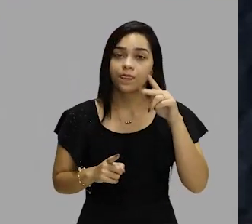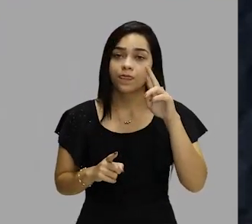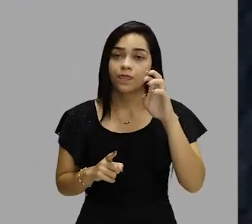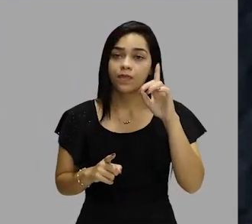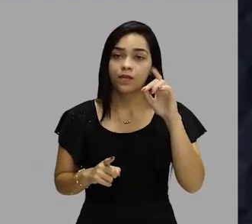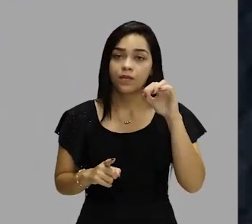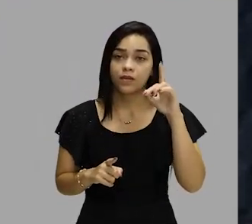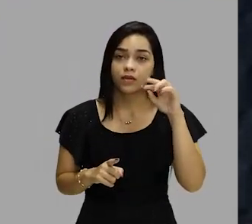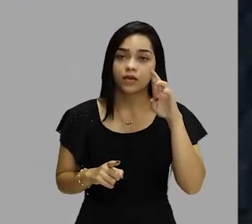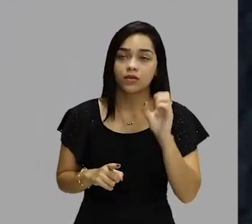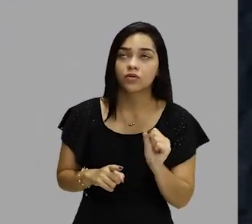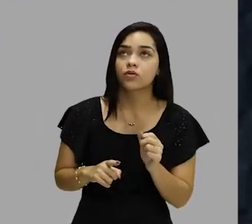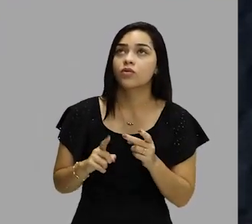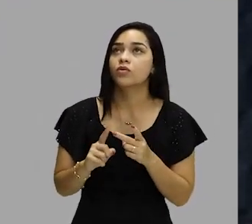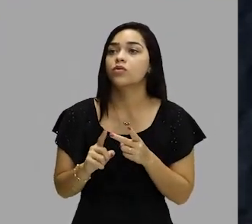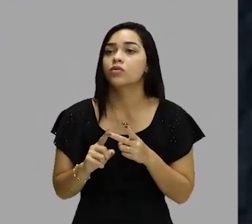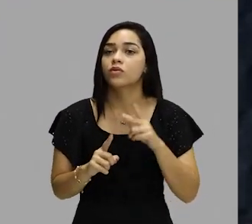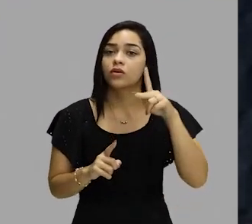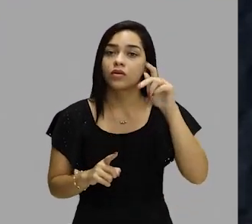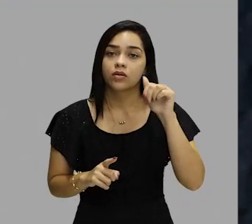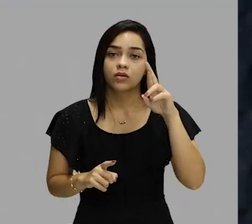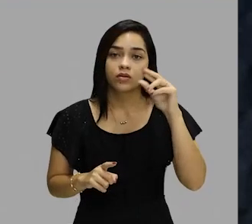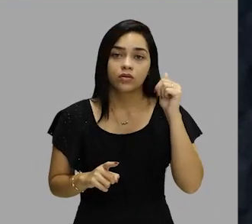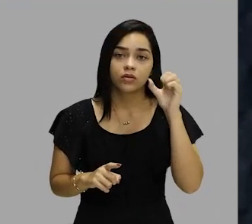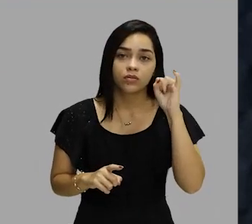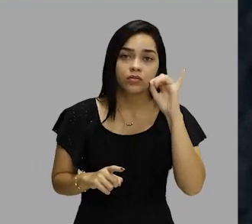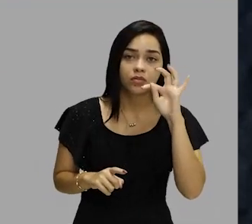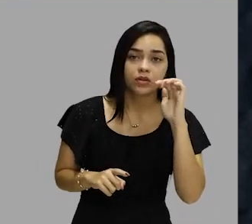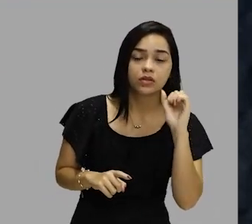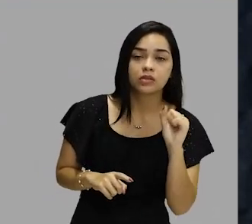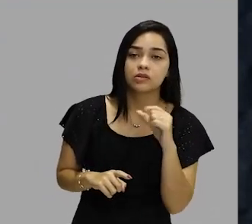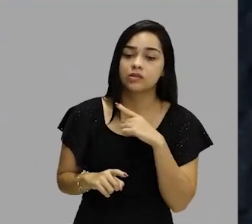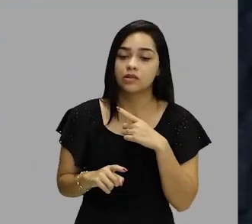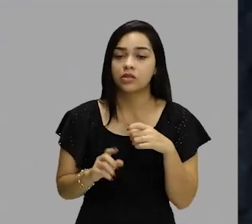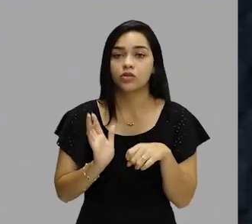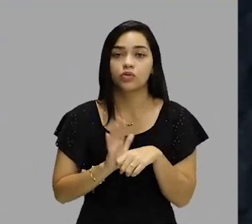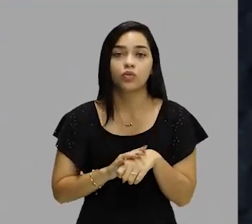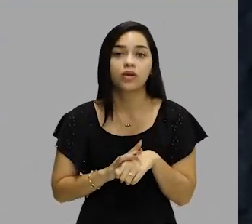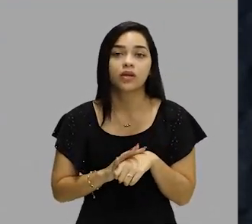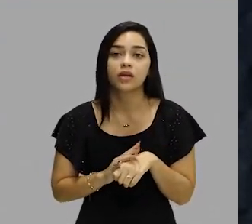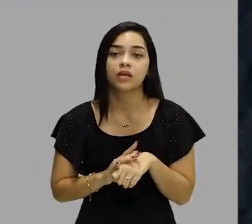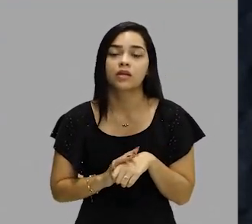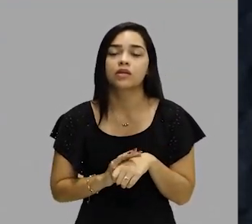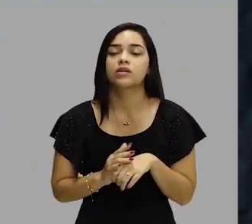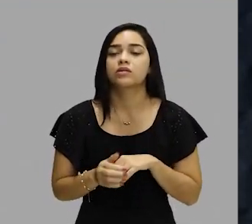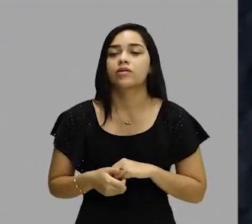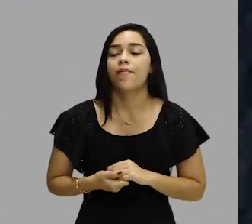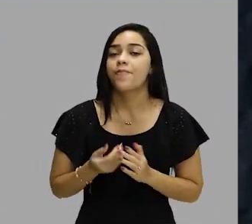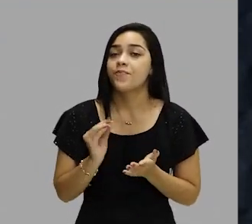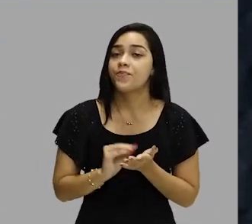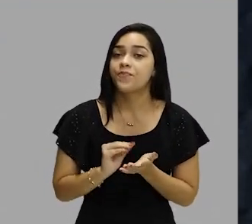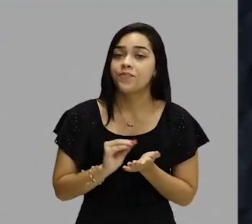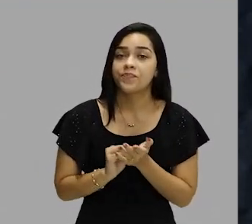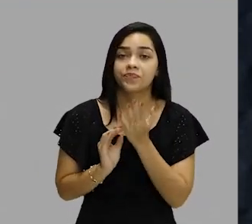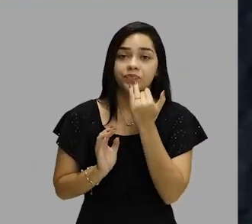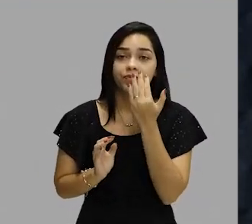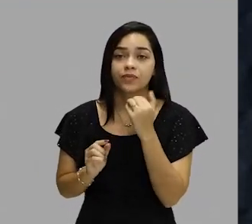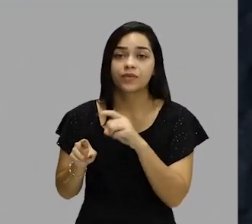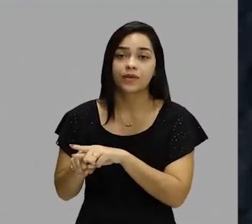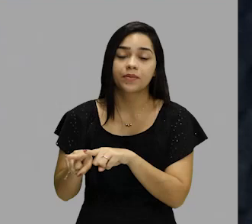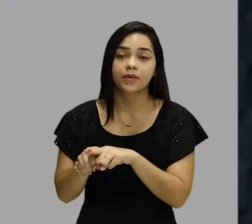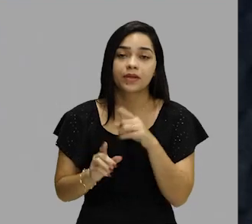Predadores, né? Pode haver parasitas que possam promover doença. A falta de alimento também